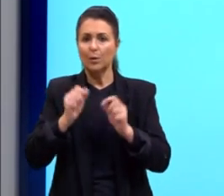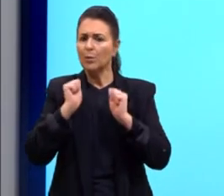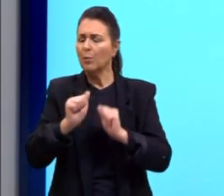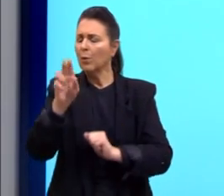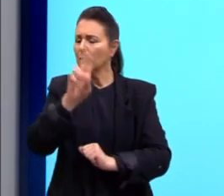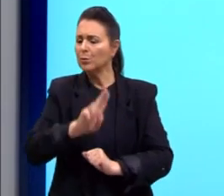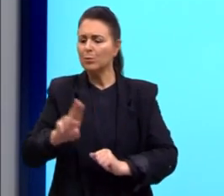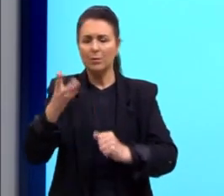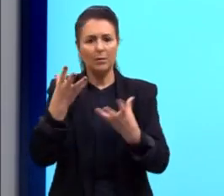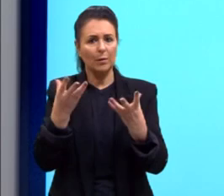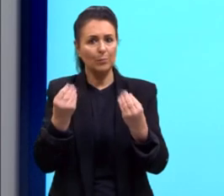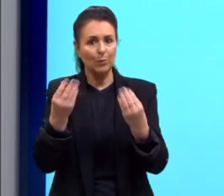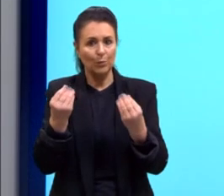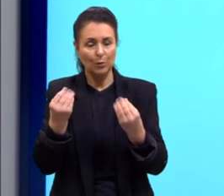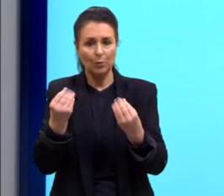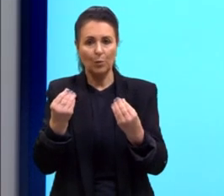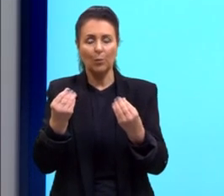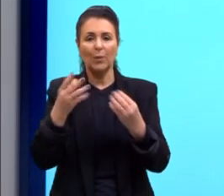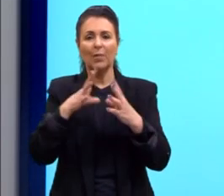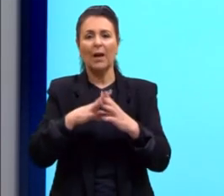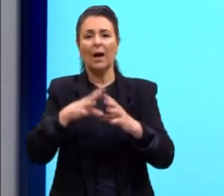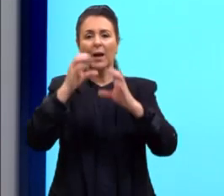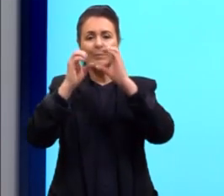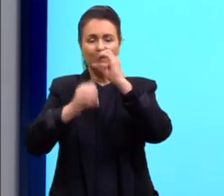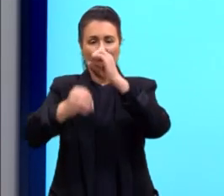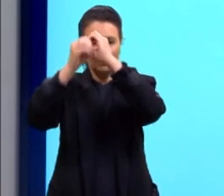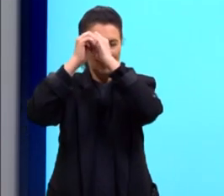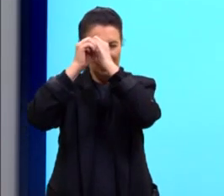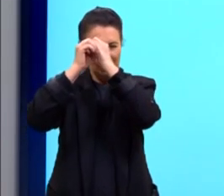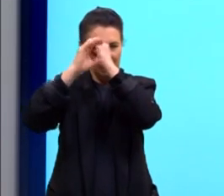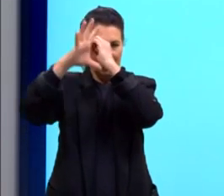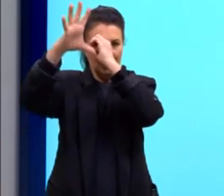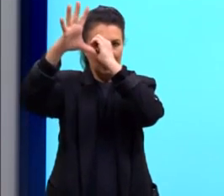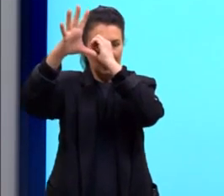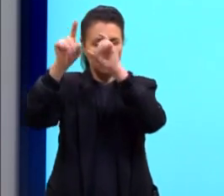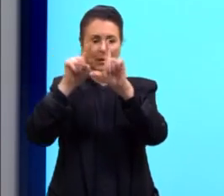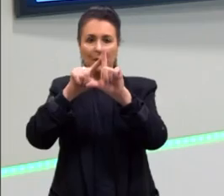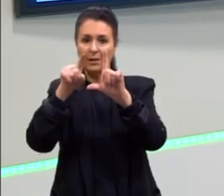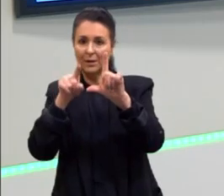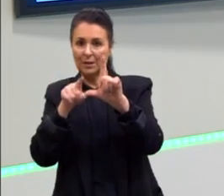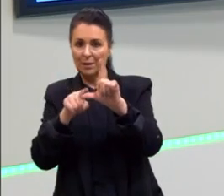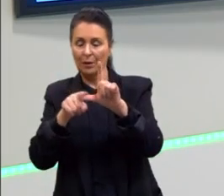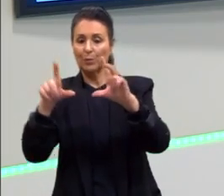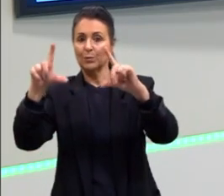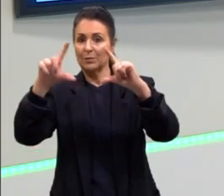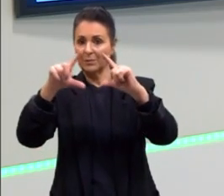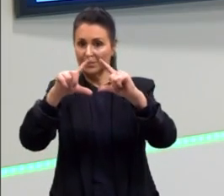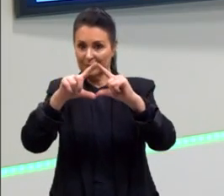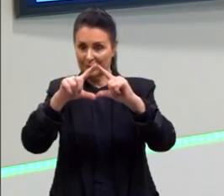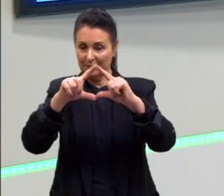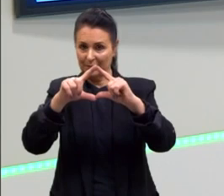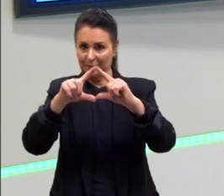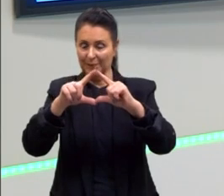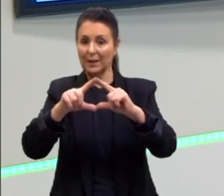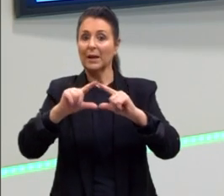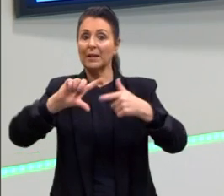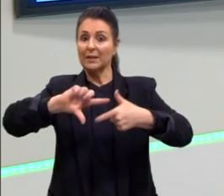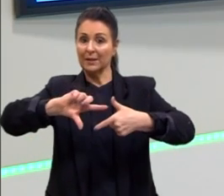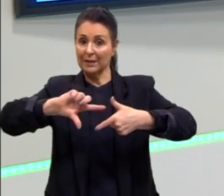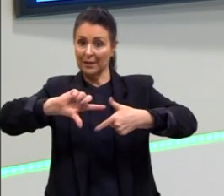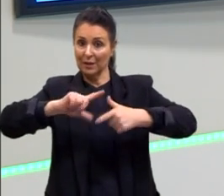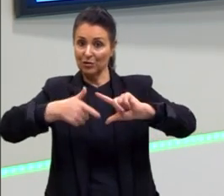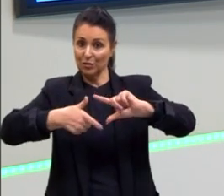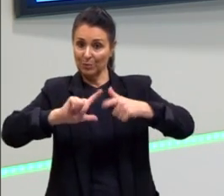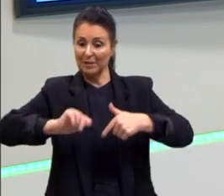aplicação como na astronomia e em triângulos vocês vão ver que nessa parte da geometria plana